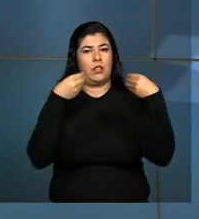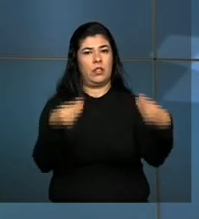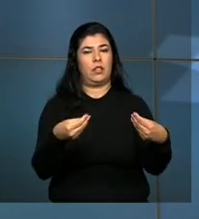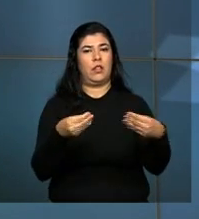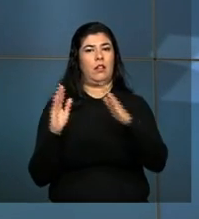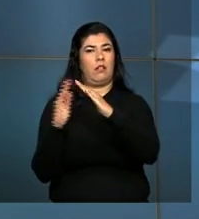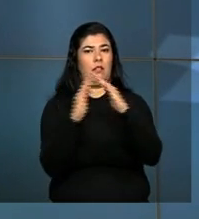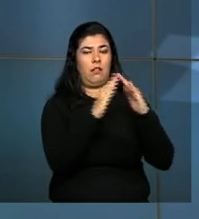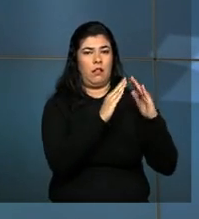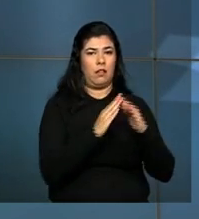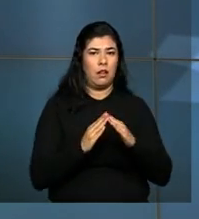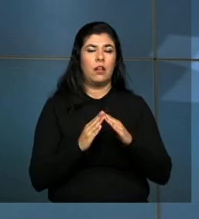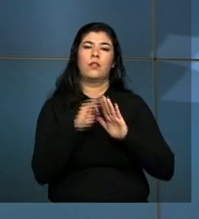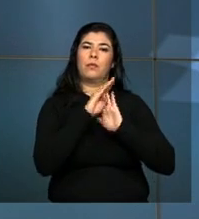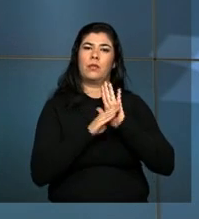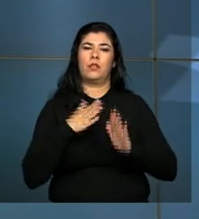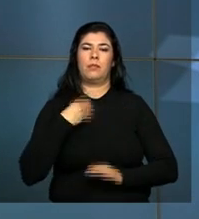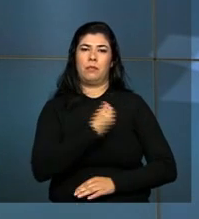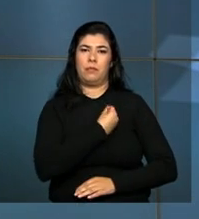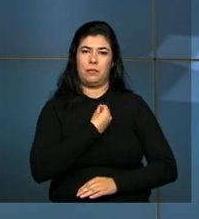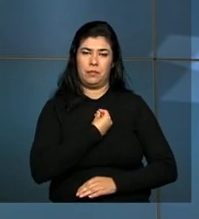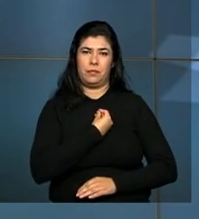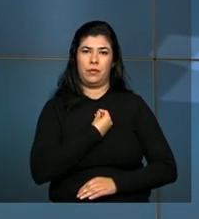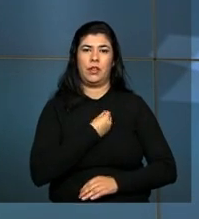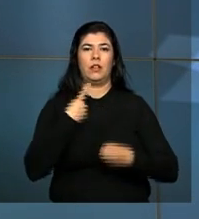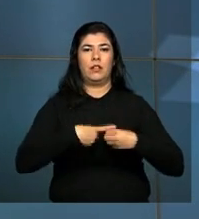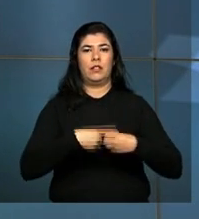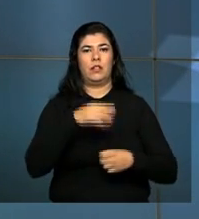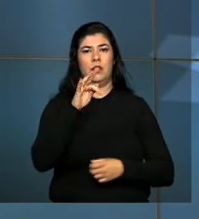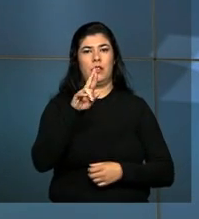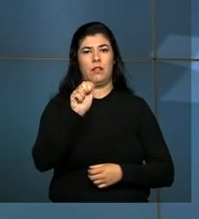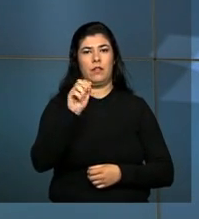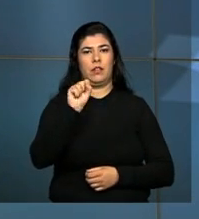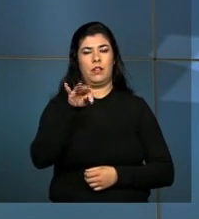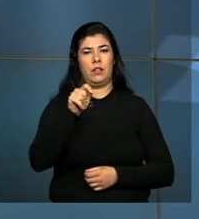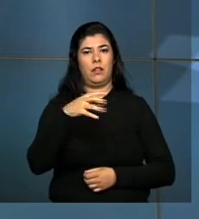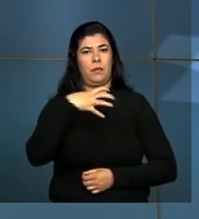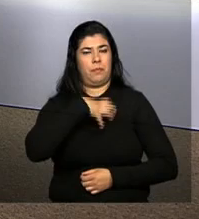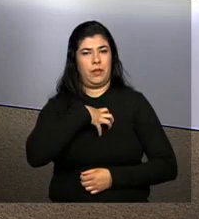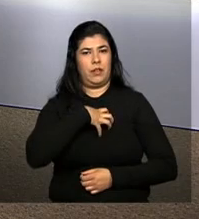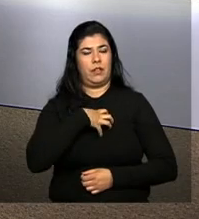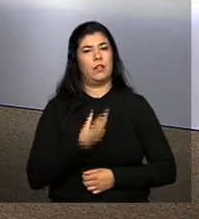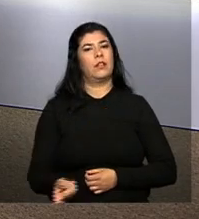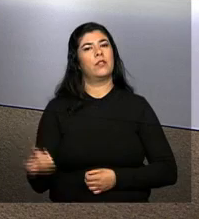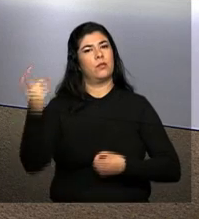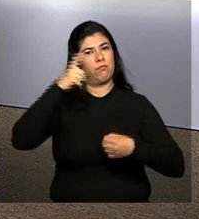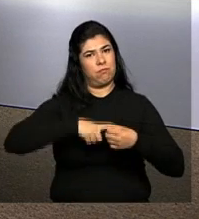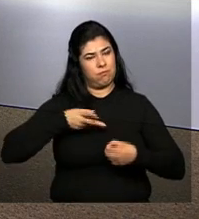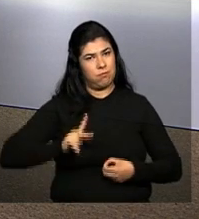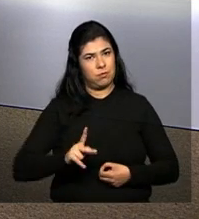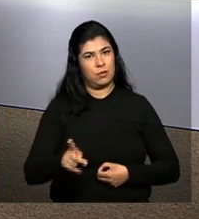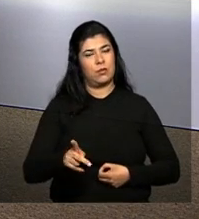de unidades habitacionais do programa Minha Casa Minha Vida na cidade de Feira de Santana, na Bahia. E nós podemos voltar